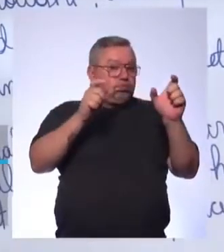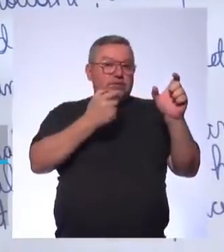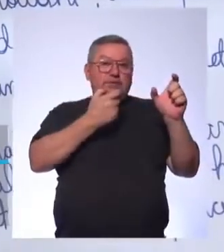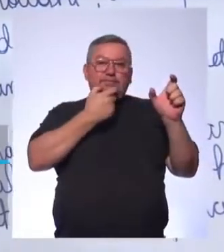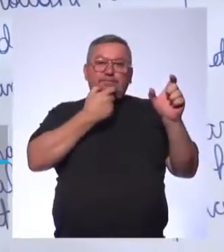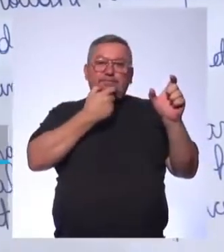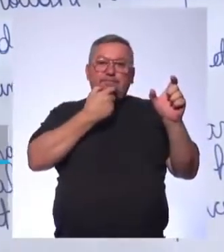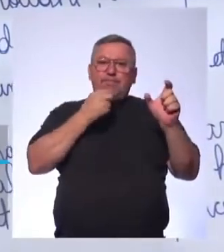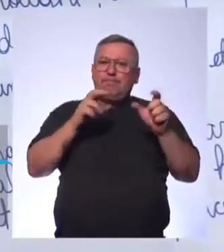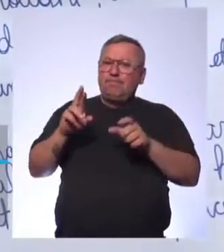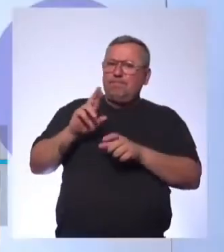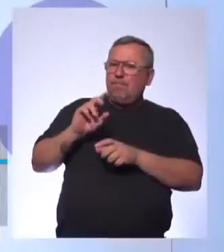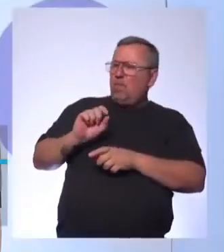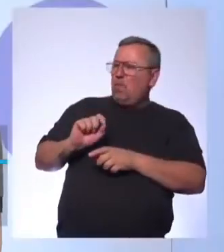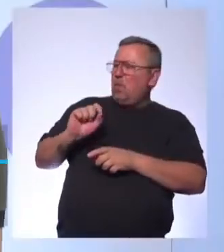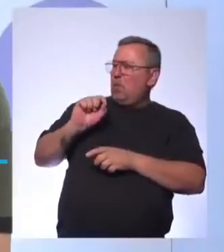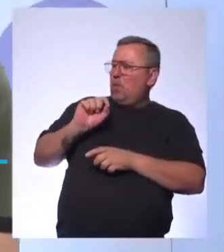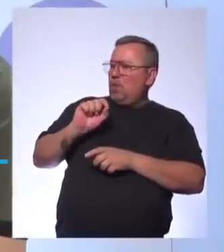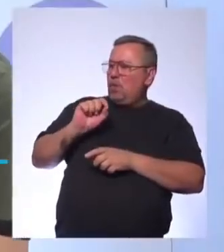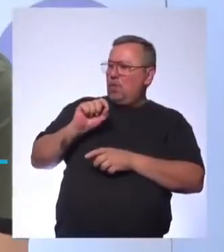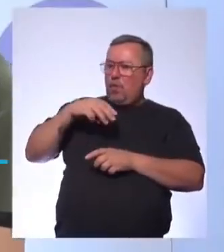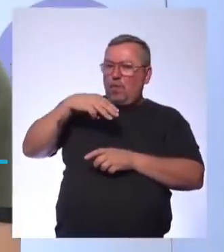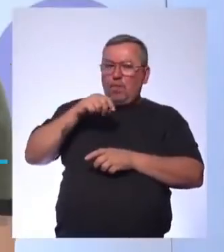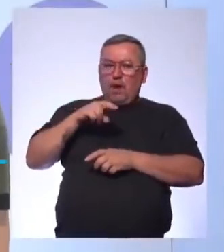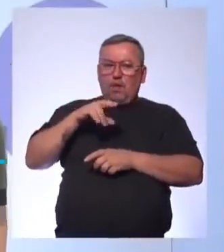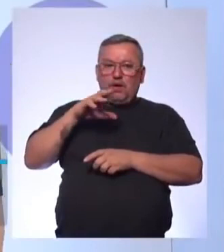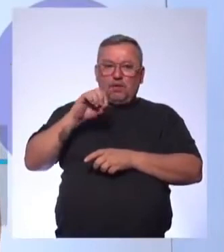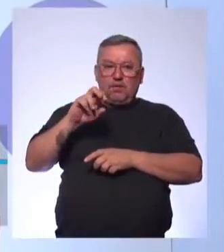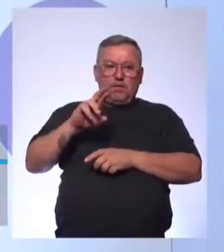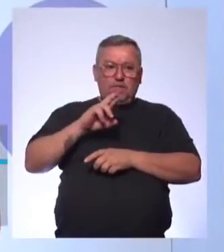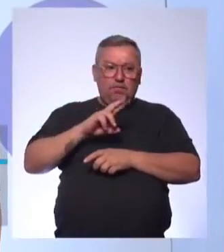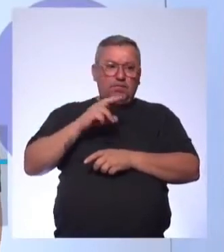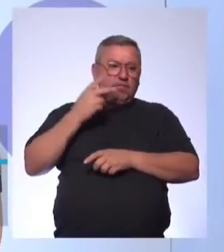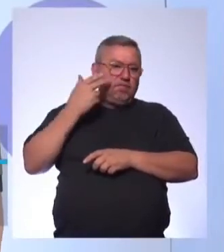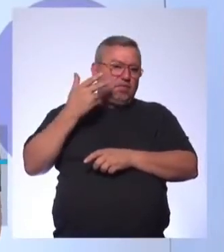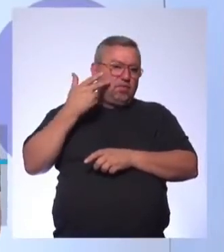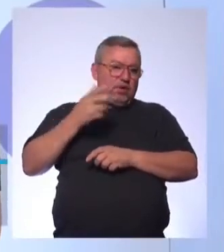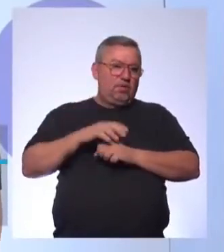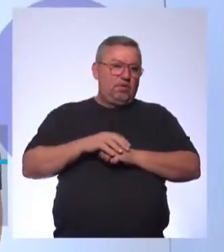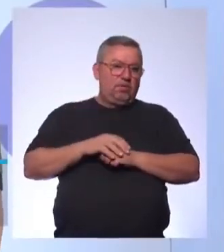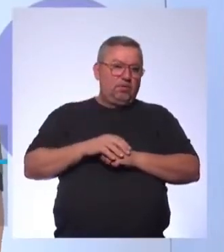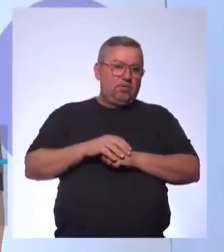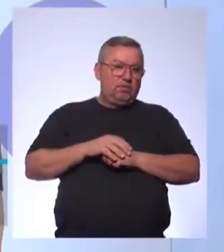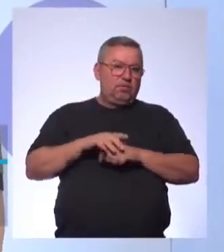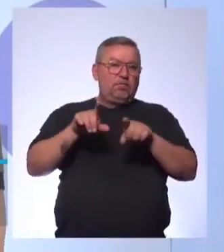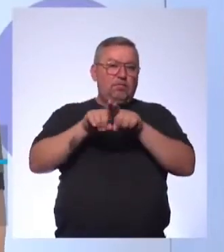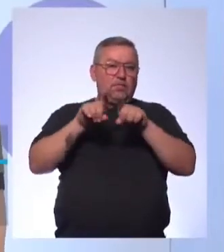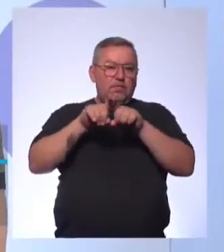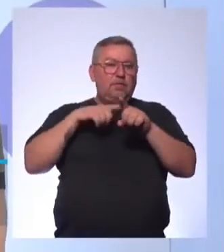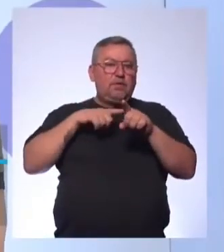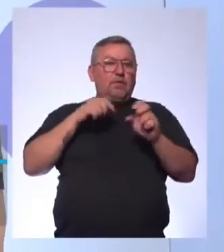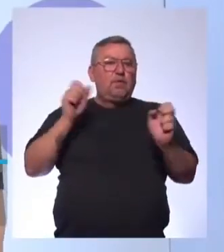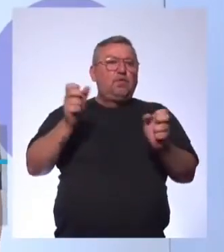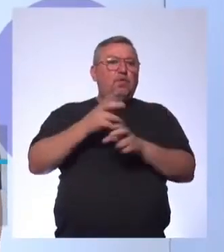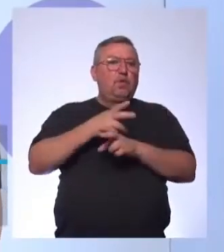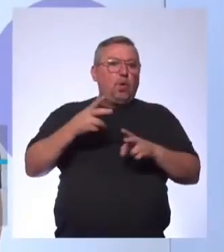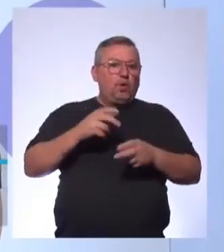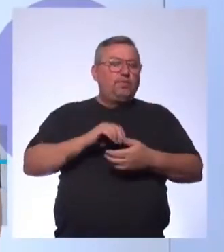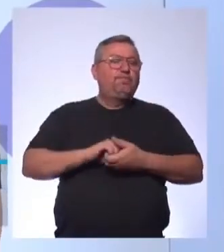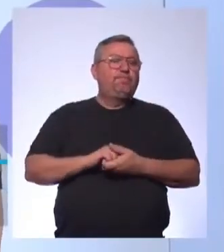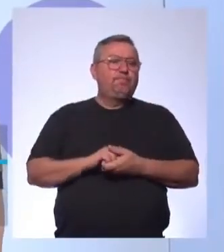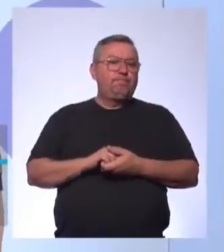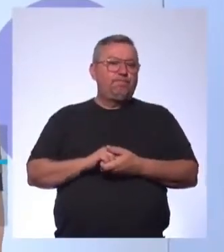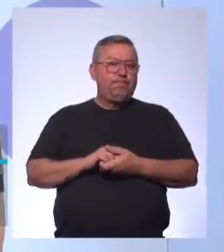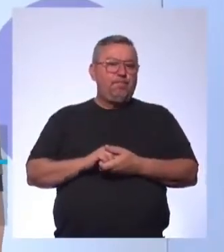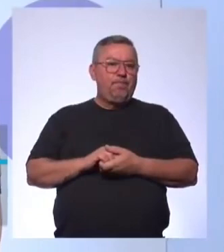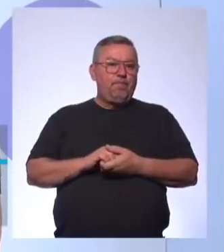eles responderam, Ed? O Maurício respondeu, is a natural event. A Isadora, it's a beach cyclone. A Maria Eduarda, I